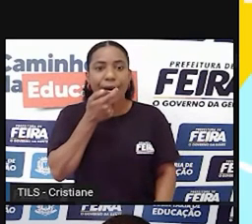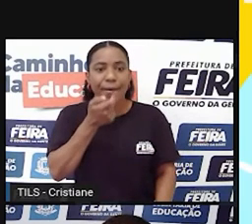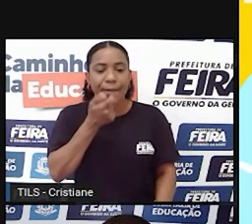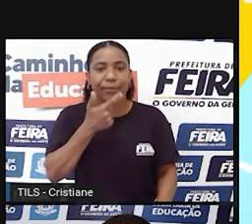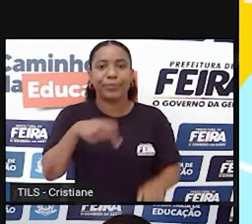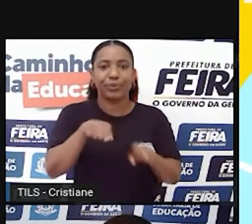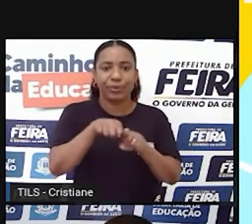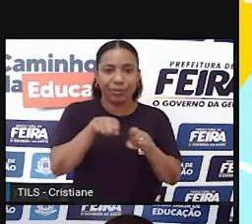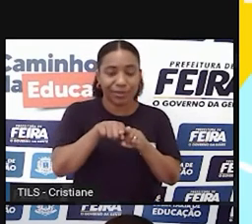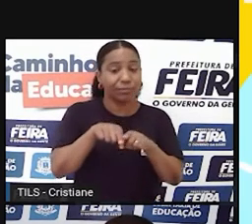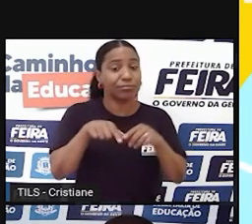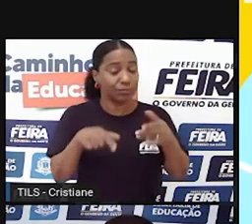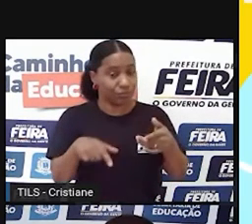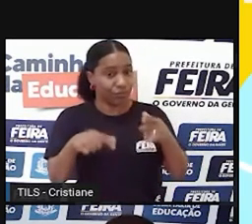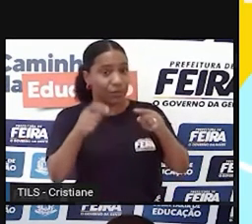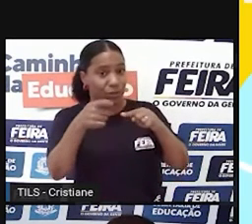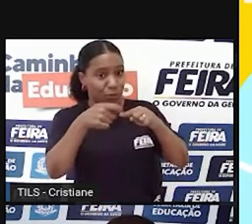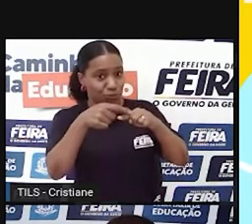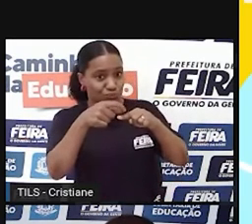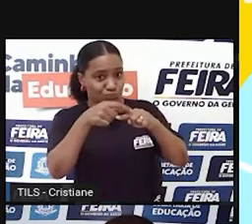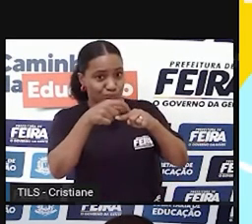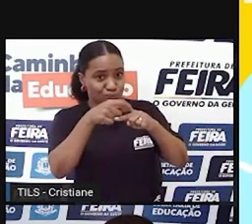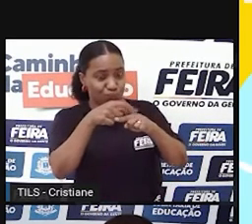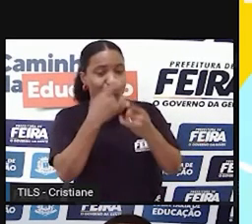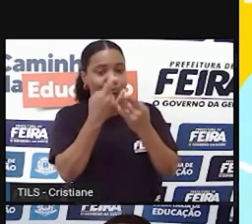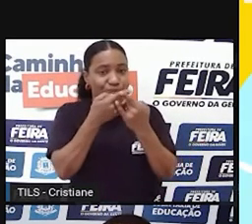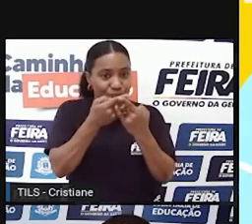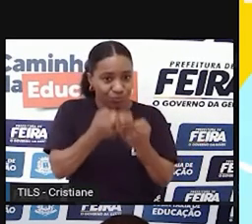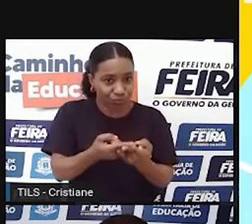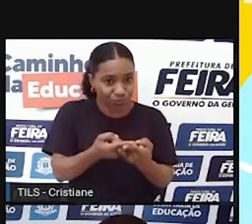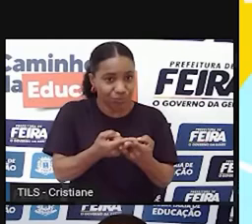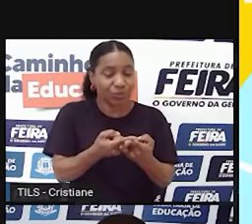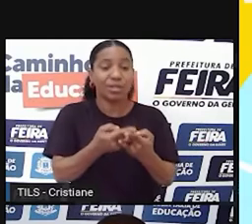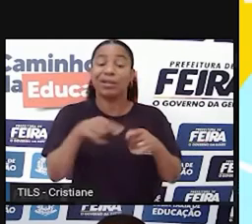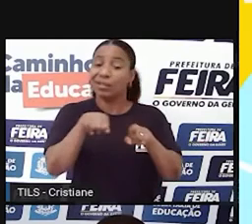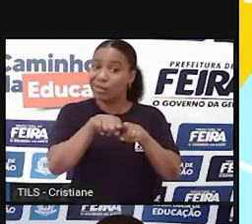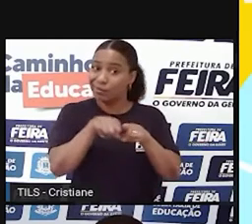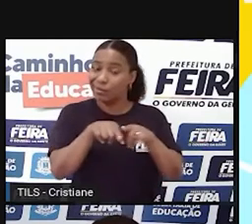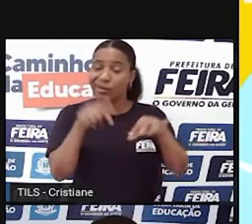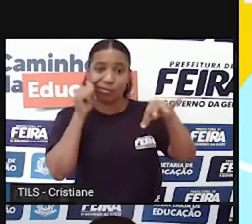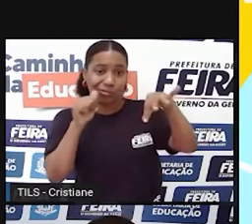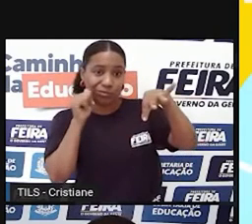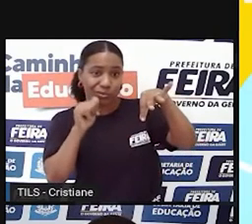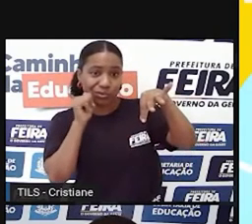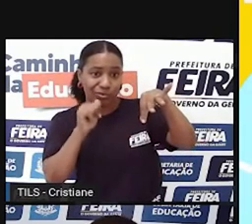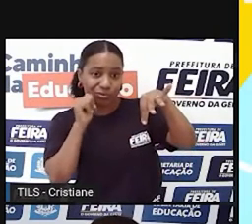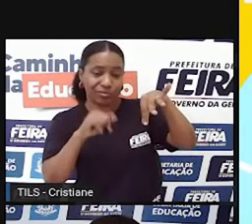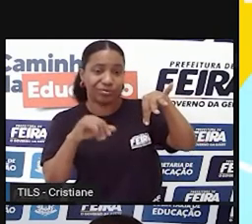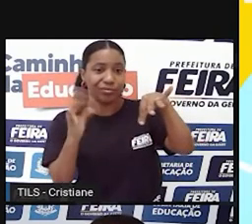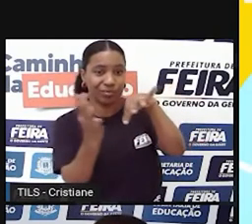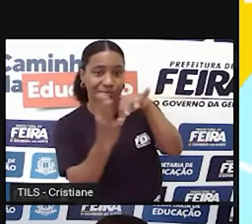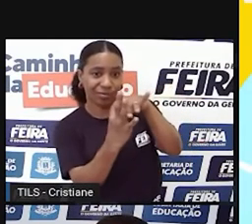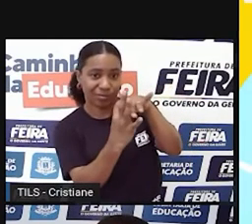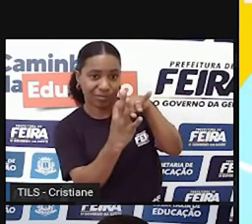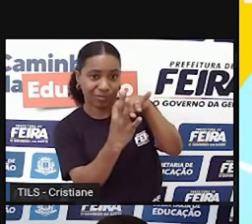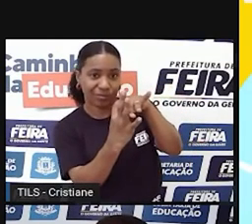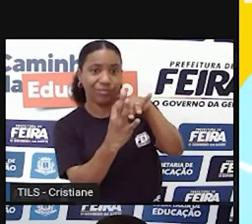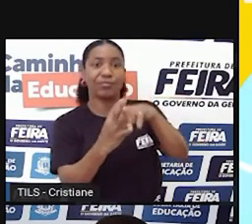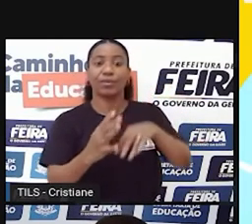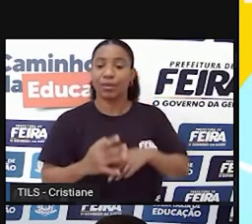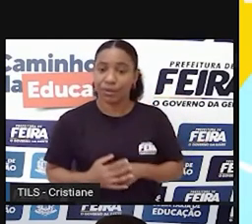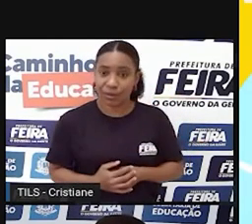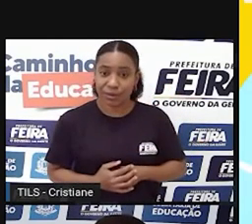barreira que são os mais eficientes, né? Os preservativos, a camisinha masculina e a camisinha feminina. Tem alguns outros